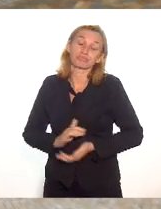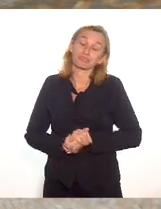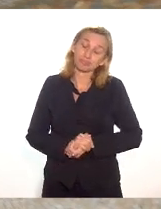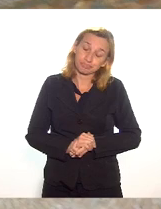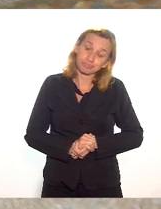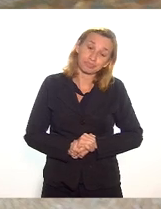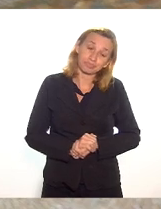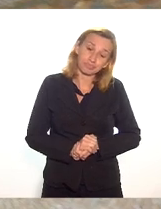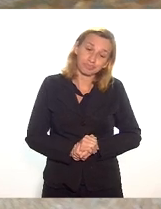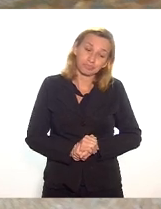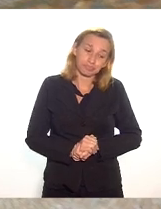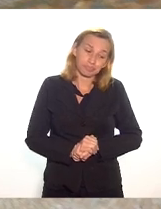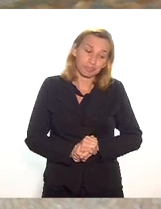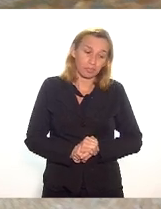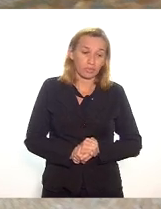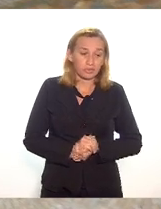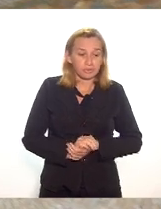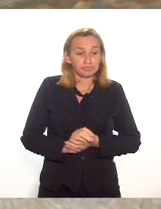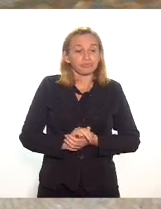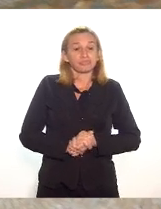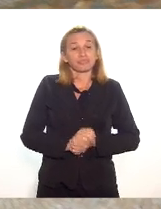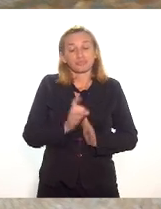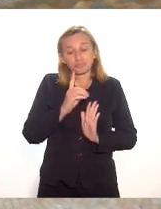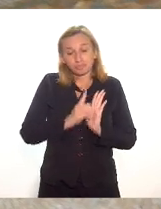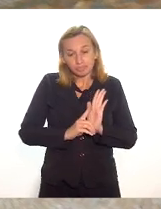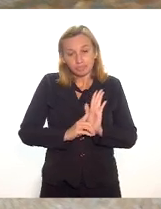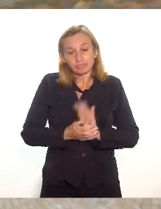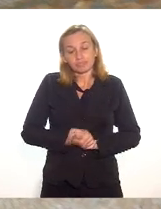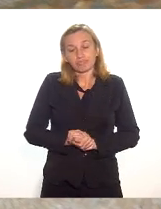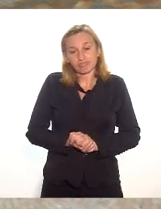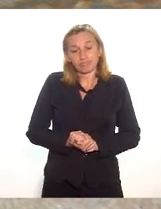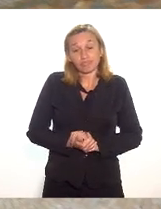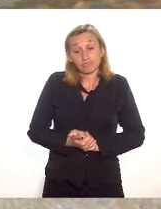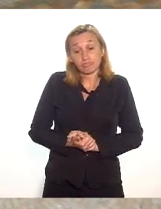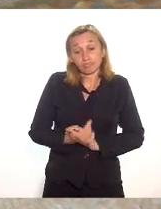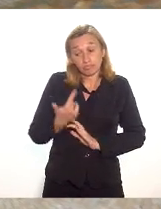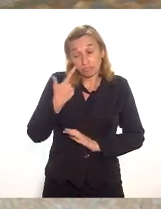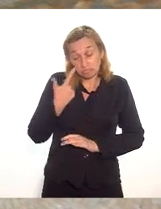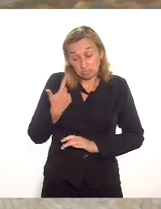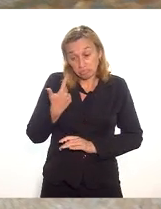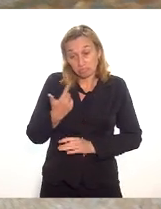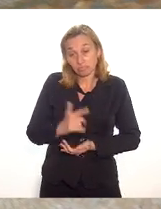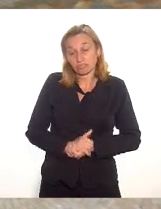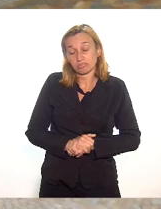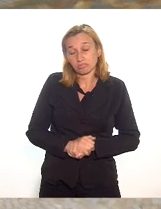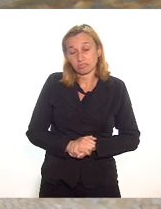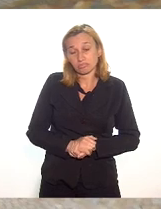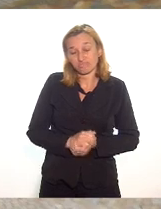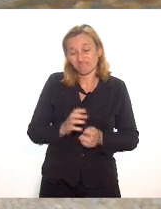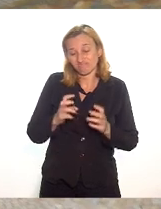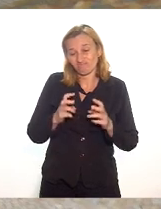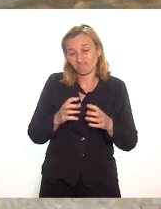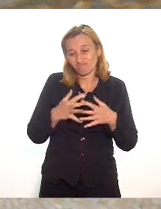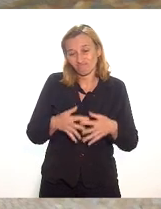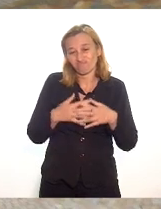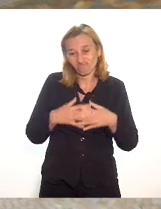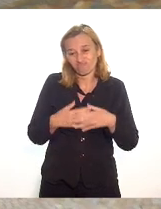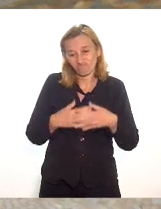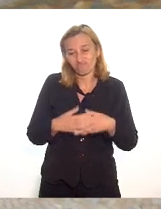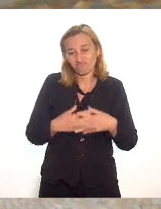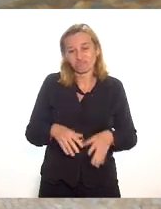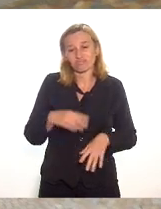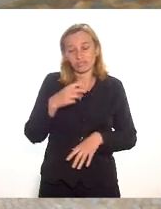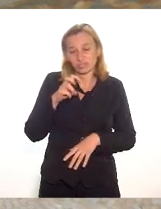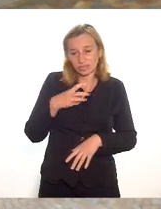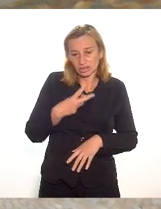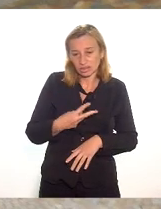desse decreto legislativo. E a gente viu um grande racha. 35